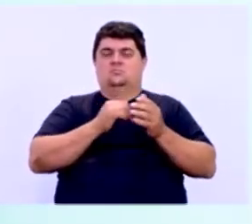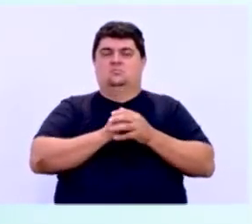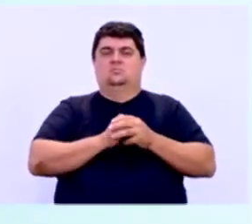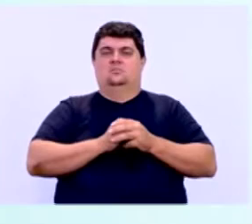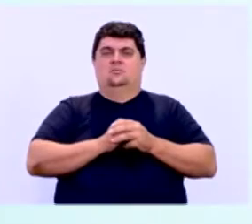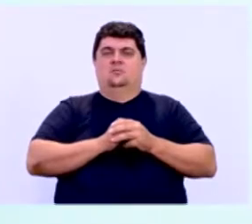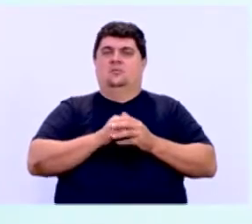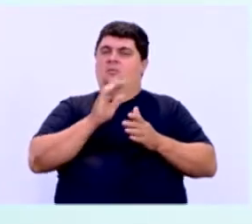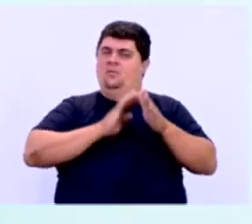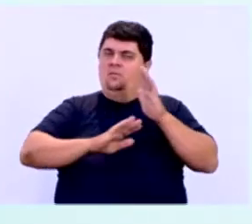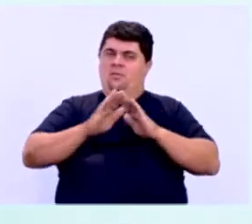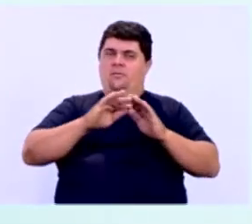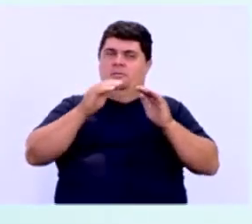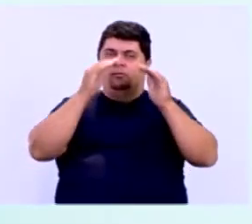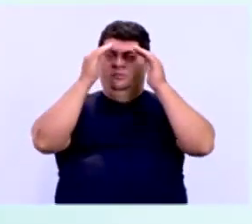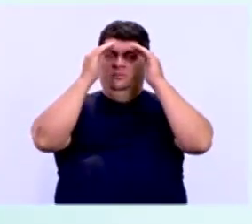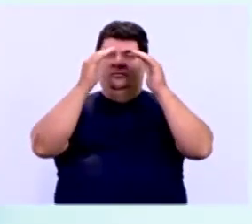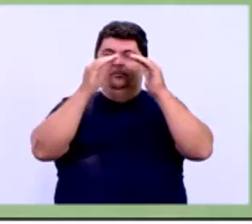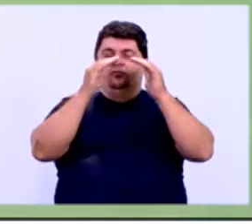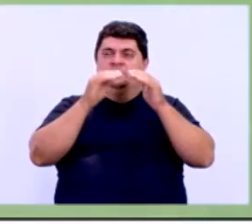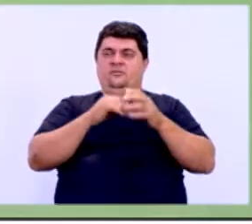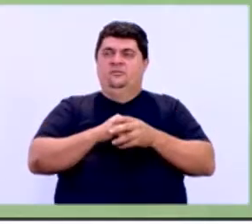Então, cuidado, atenção, tá?